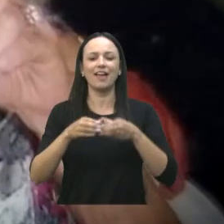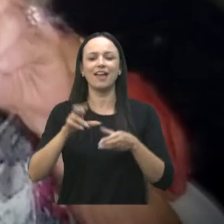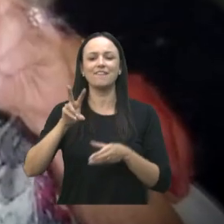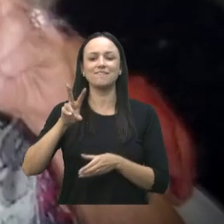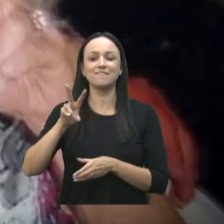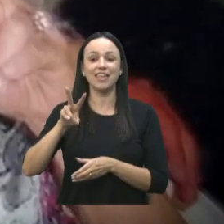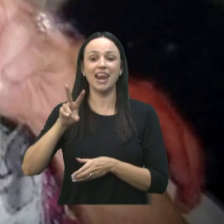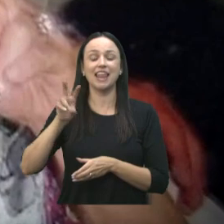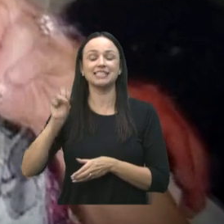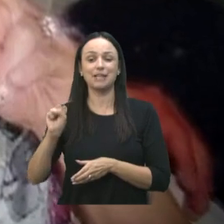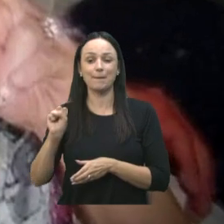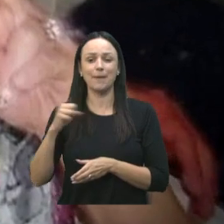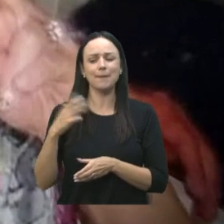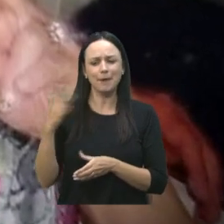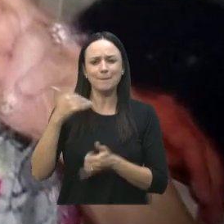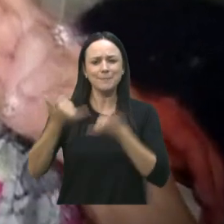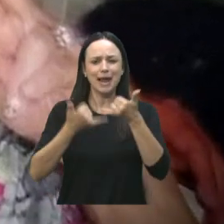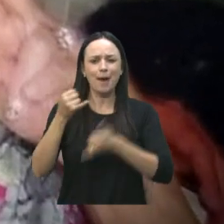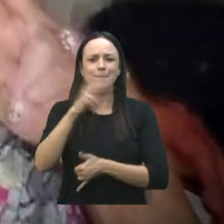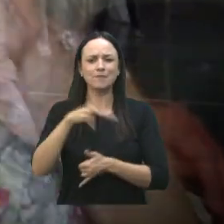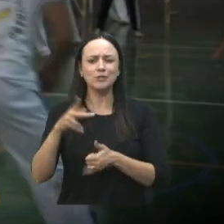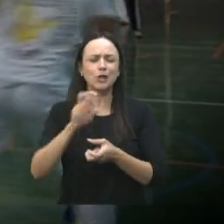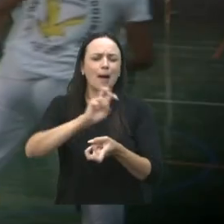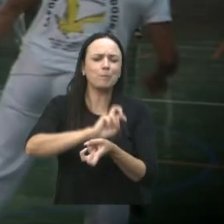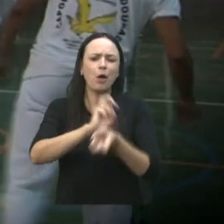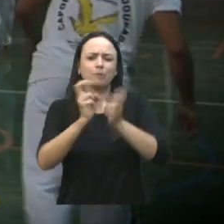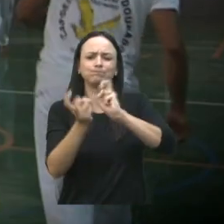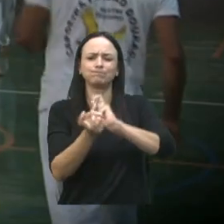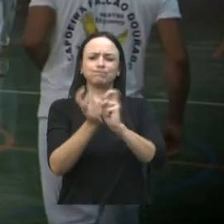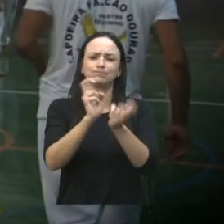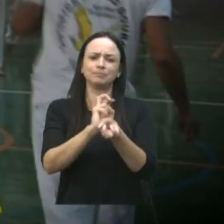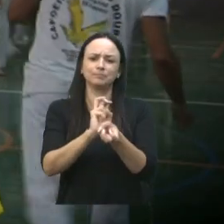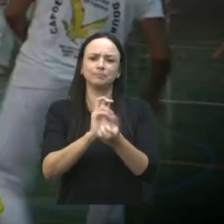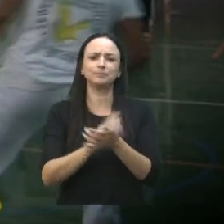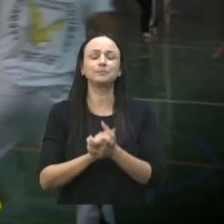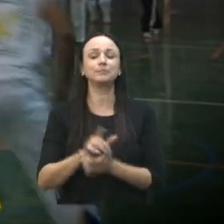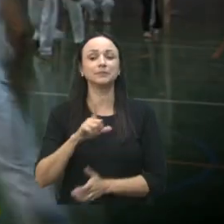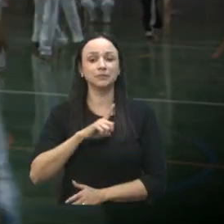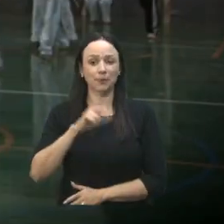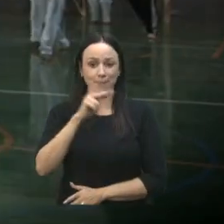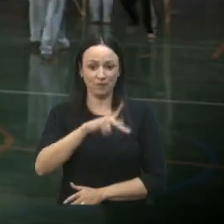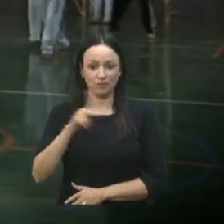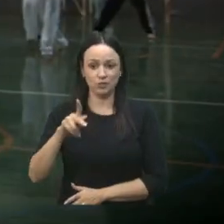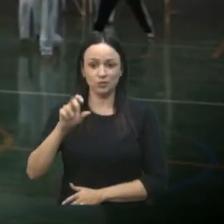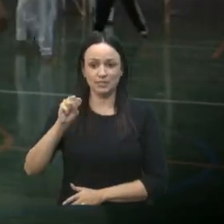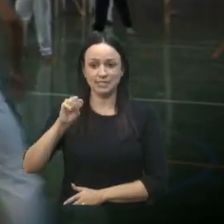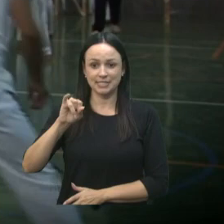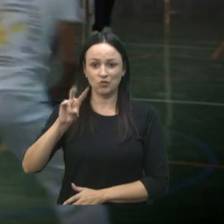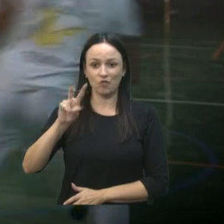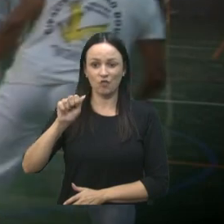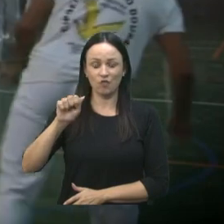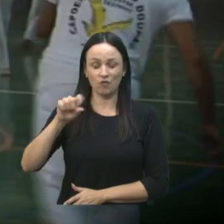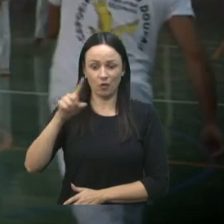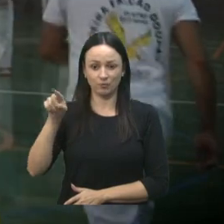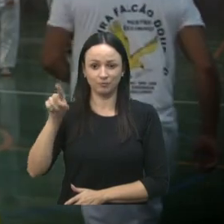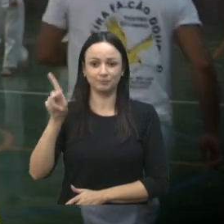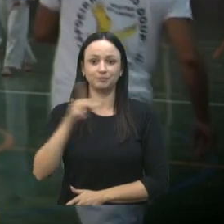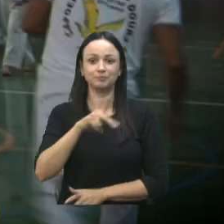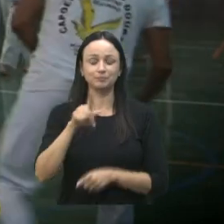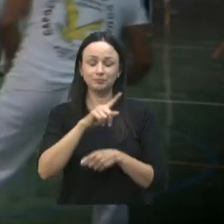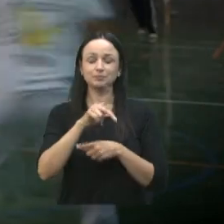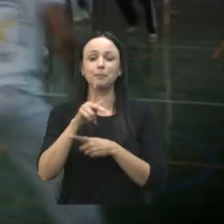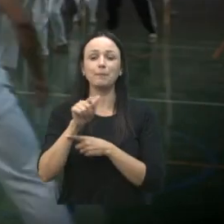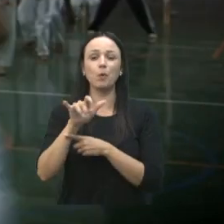E brincava de professor. Vamos fazer capoeira, tal, tal. E nisso tinha o professor Silvão, que ele dava aula no Paulistano, na Humaitá,